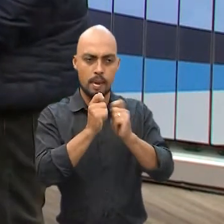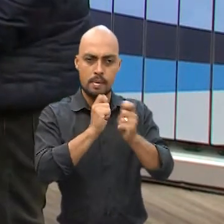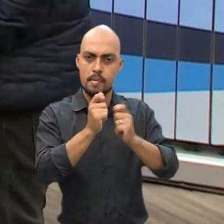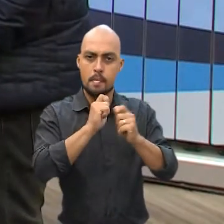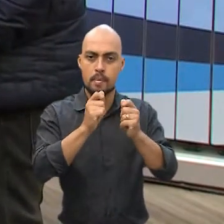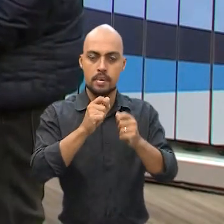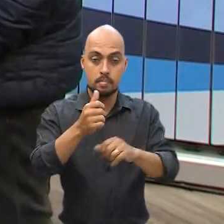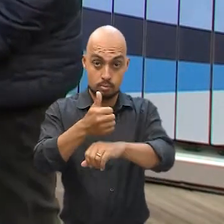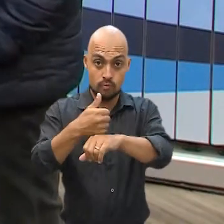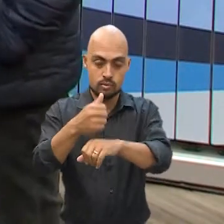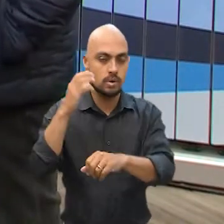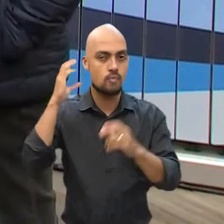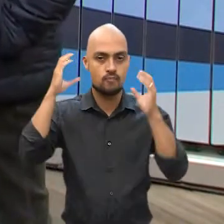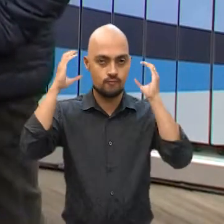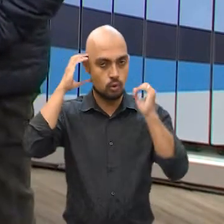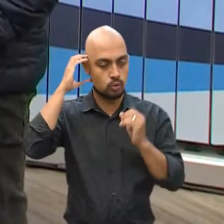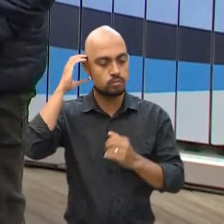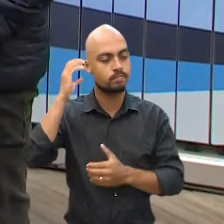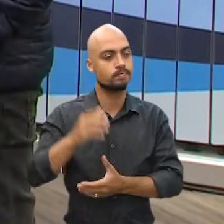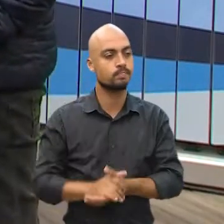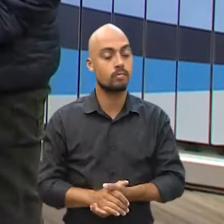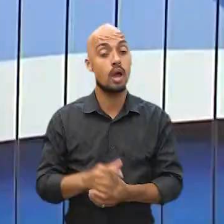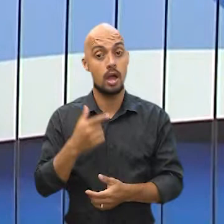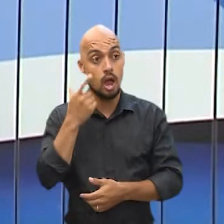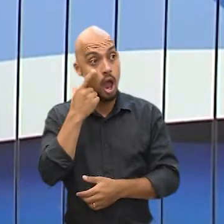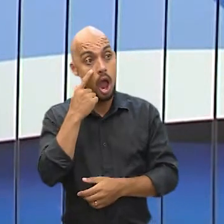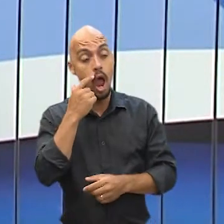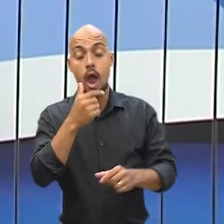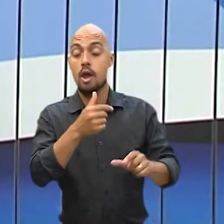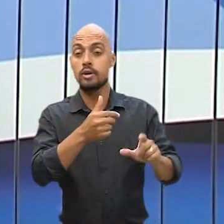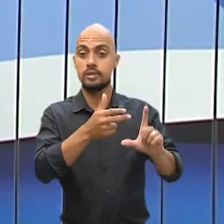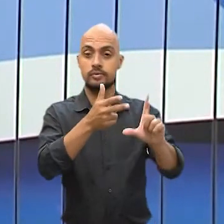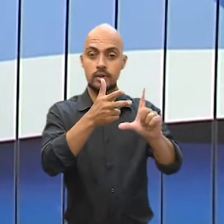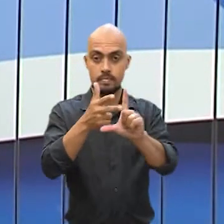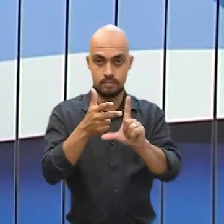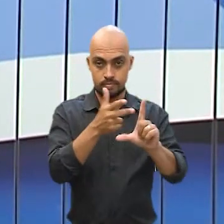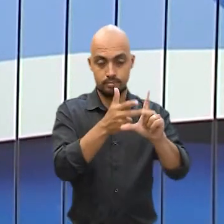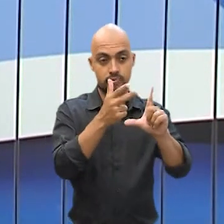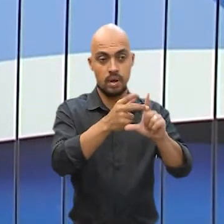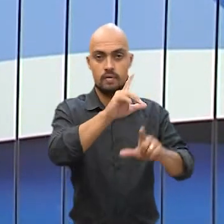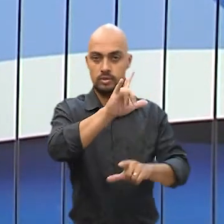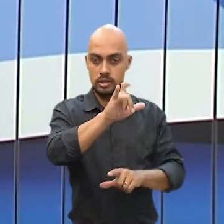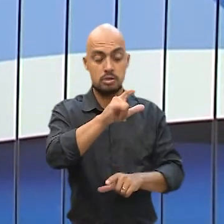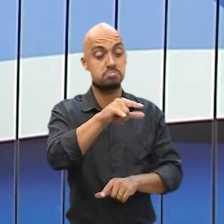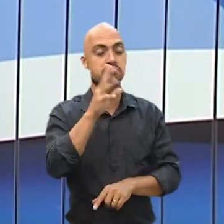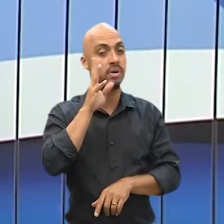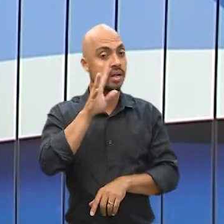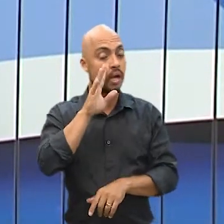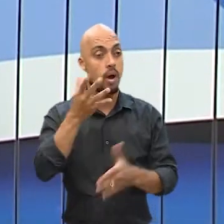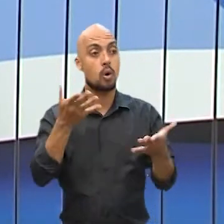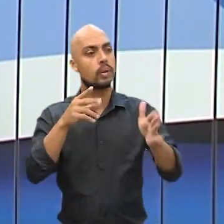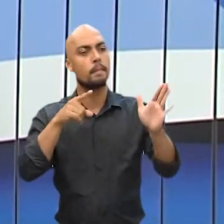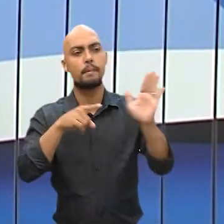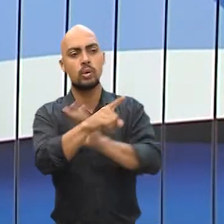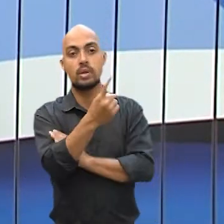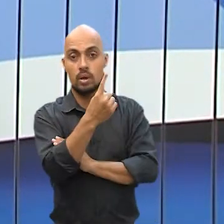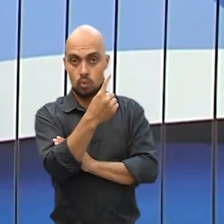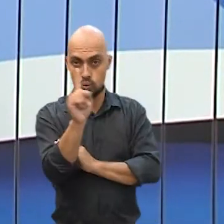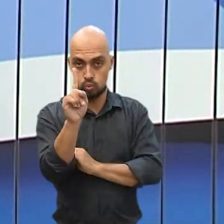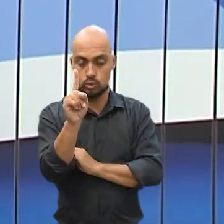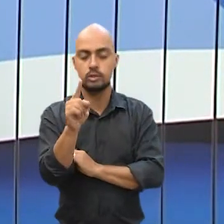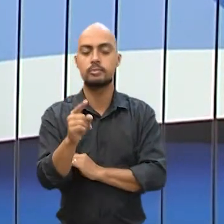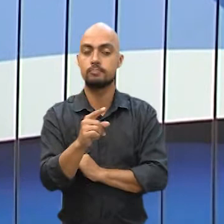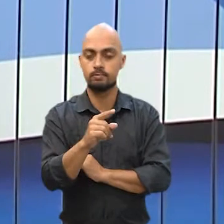eu assisti a live de vocês no Instagram, bem bacana. Uma última pergunta para a gente encerrar a entrevista, um assunto certamente